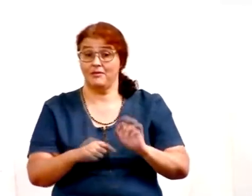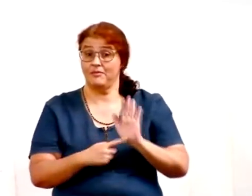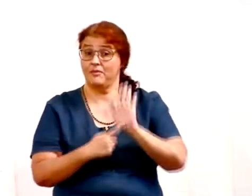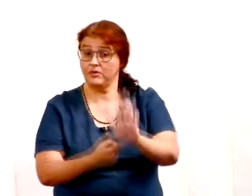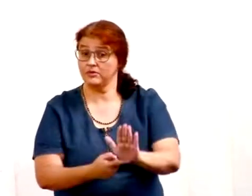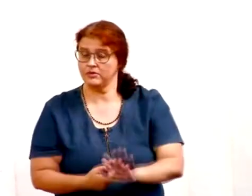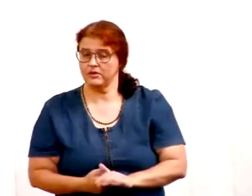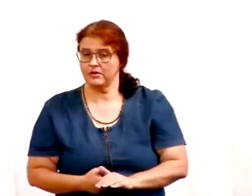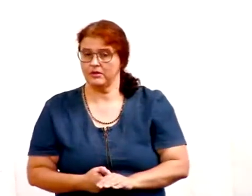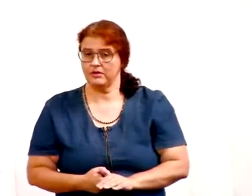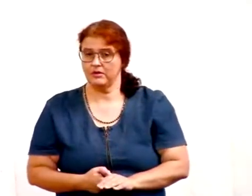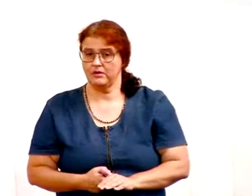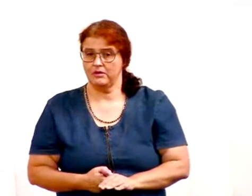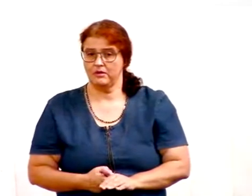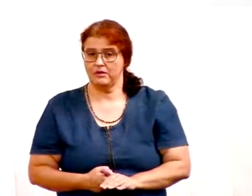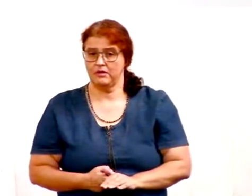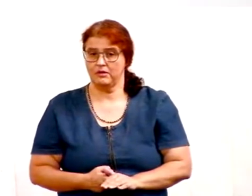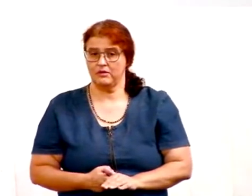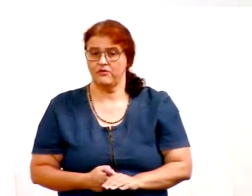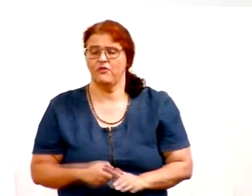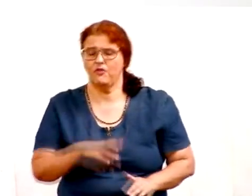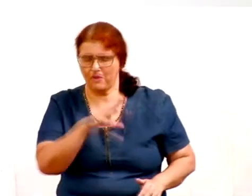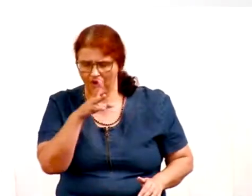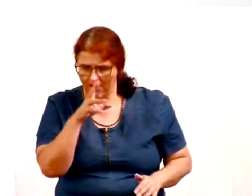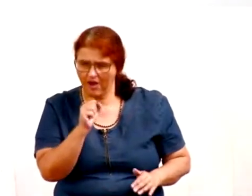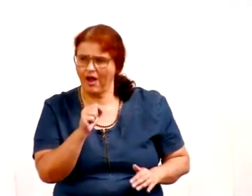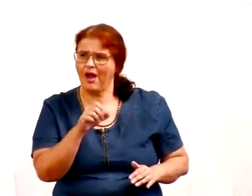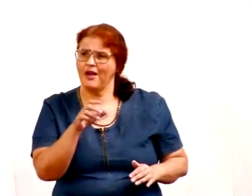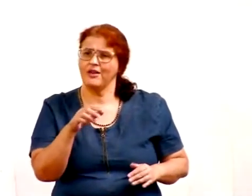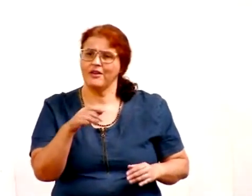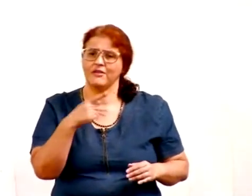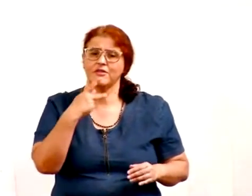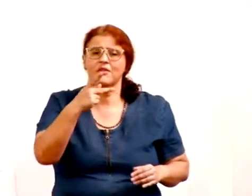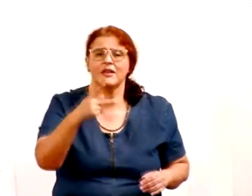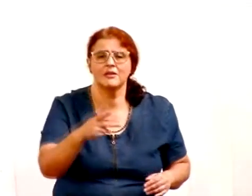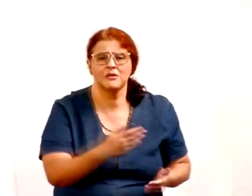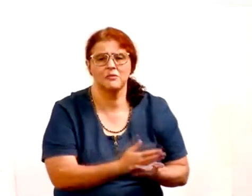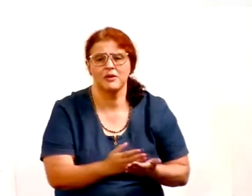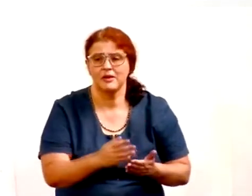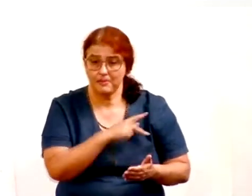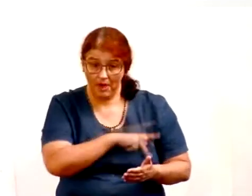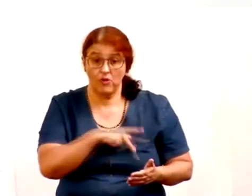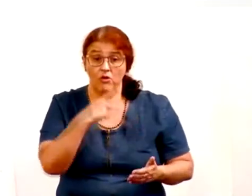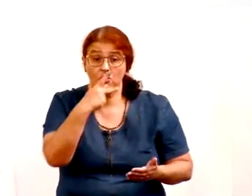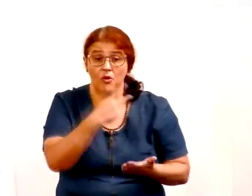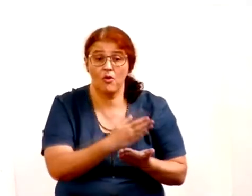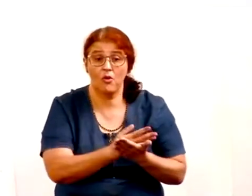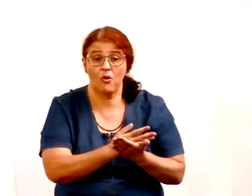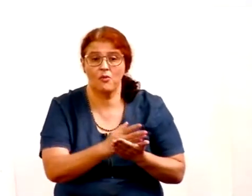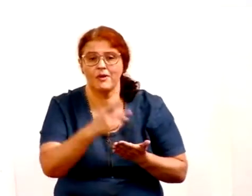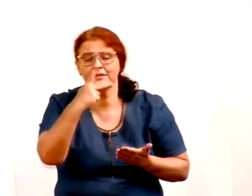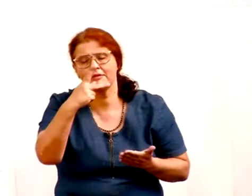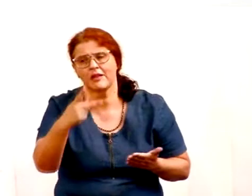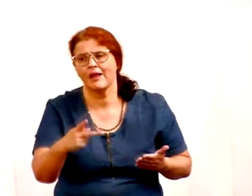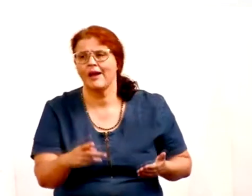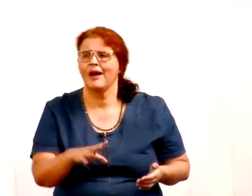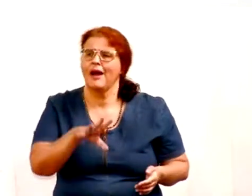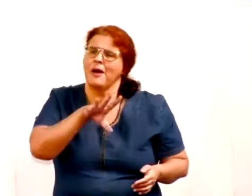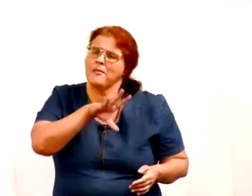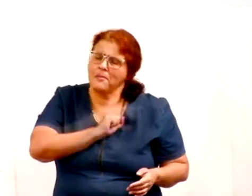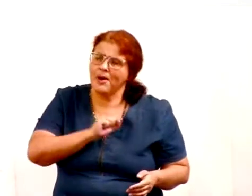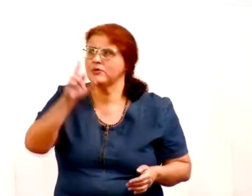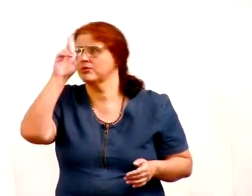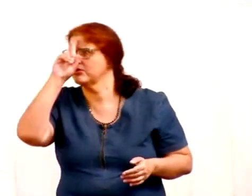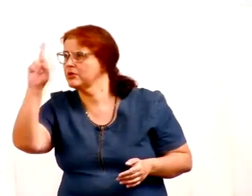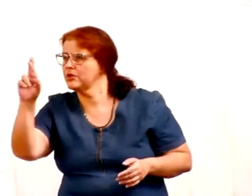como filhinhos do Senhor, amados de Deus. Portanto, é um pastor tratando das ovelhas de